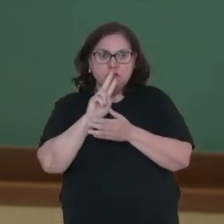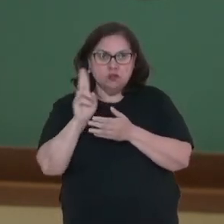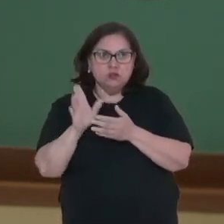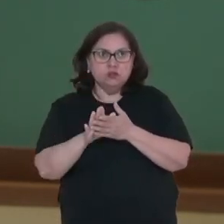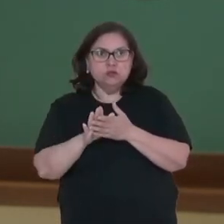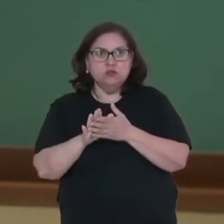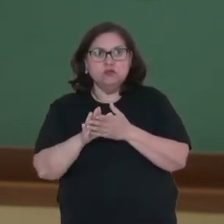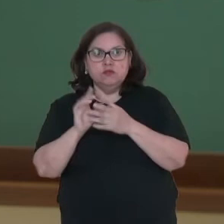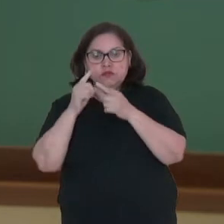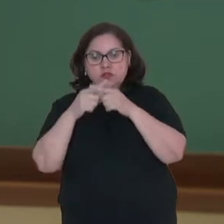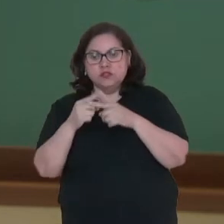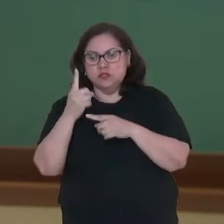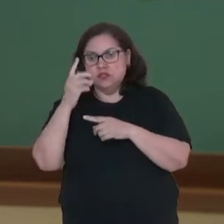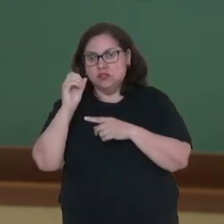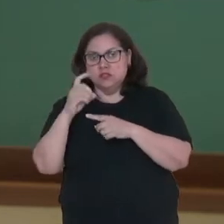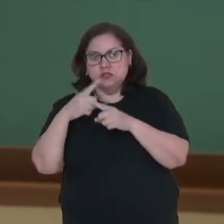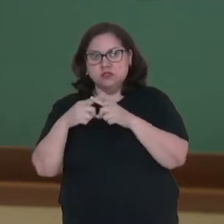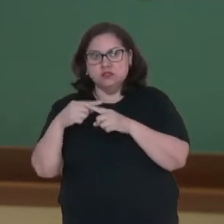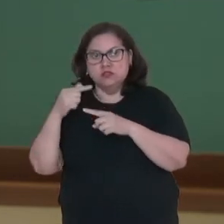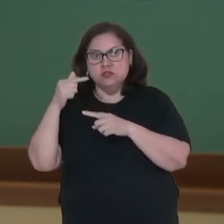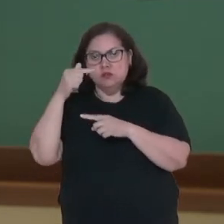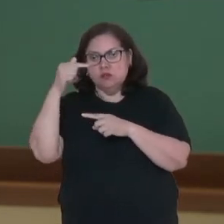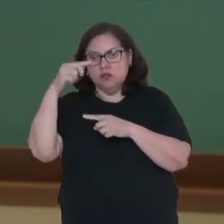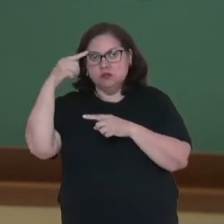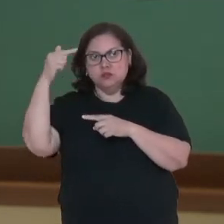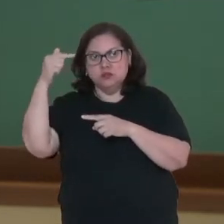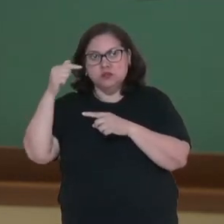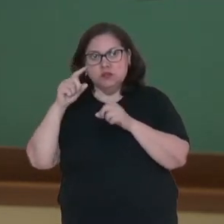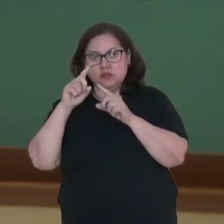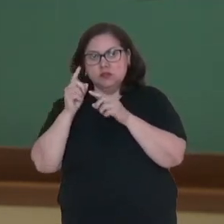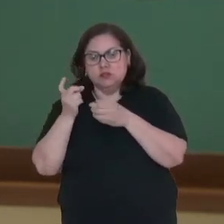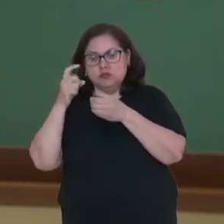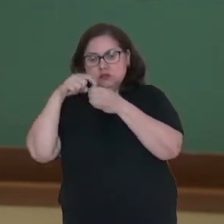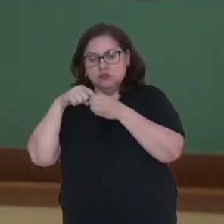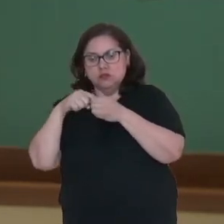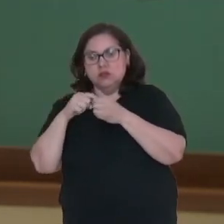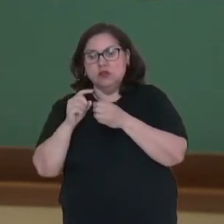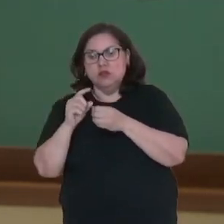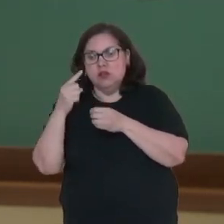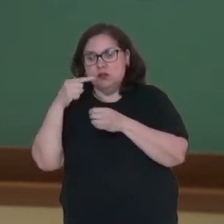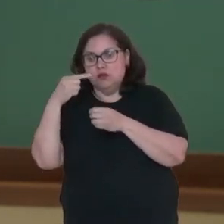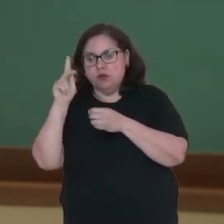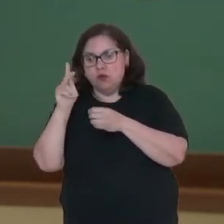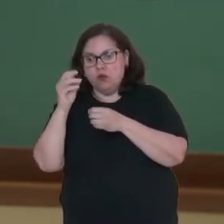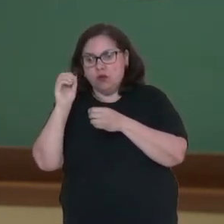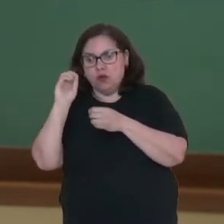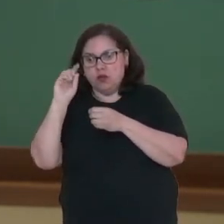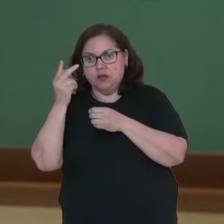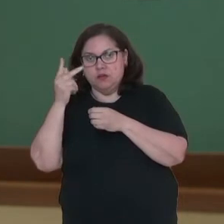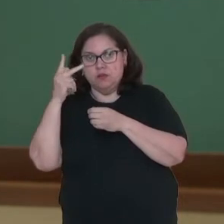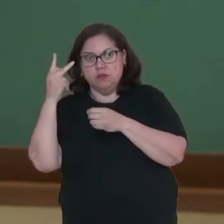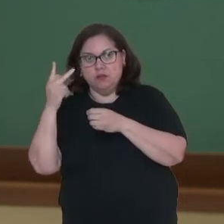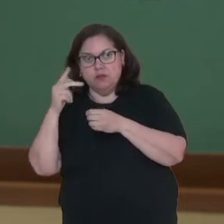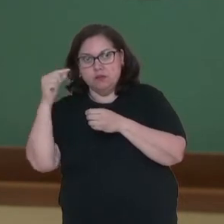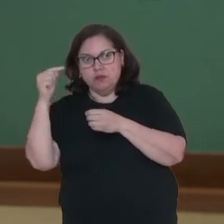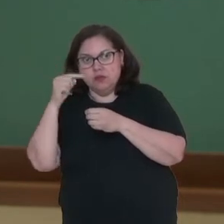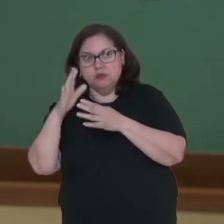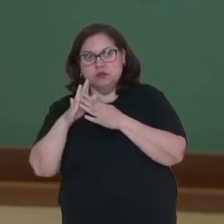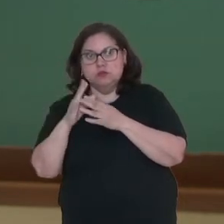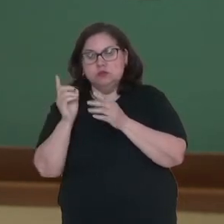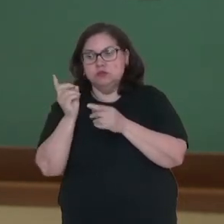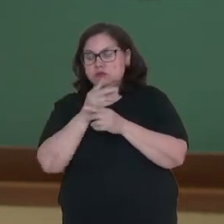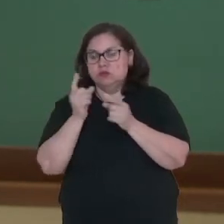H+, vezes 10 elevado a -7, que é a concentração de íons OH-, tá? Então, nós vamos ter